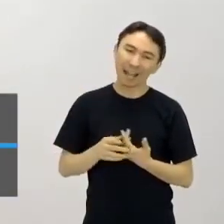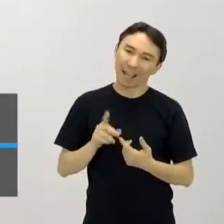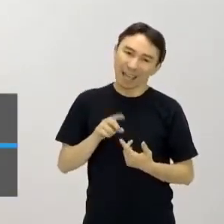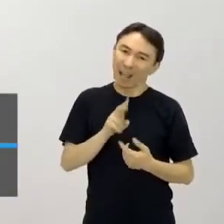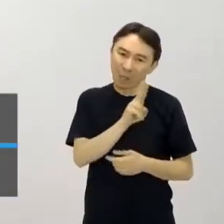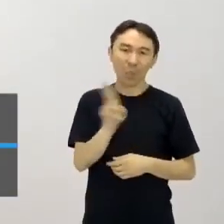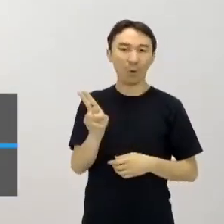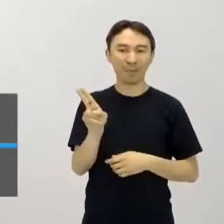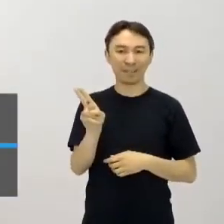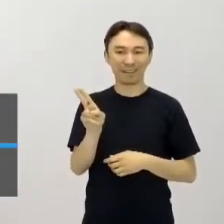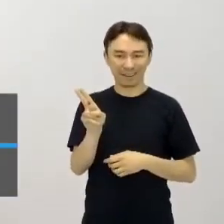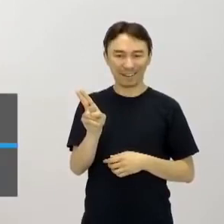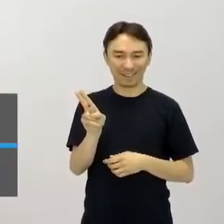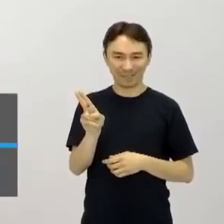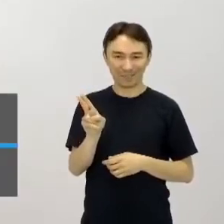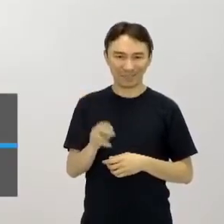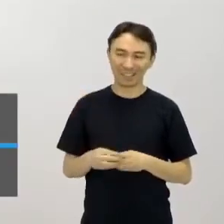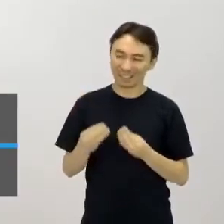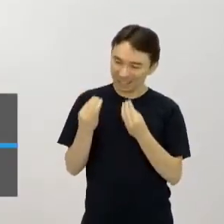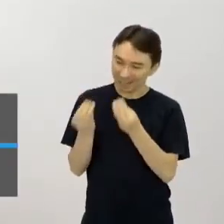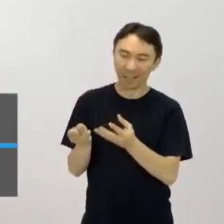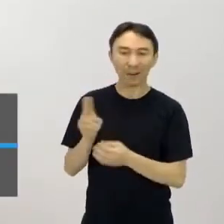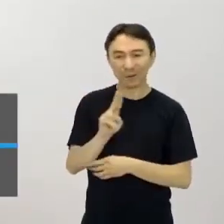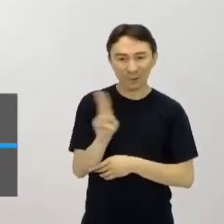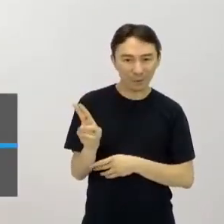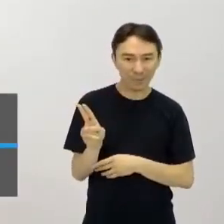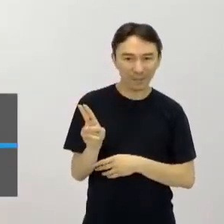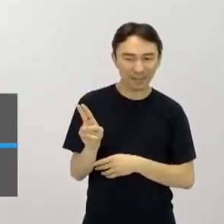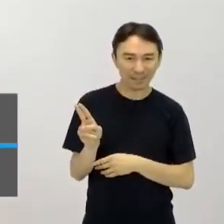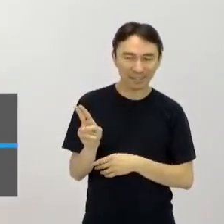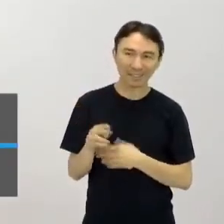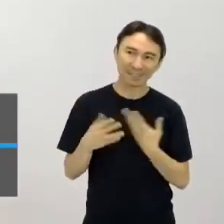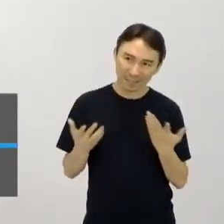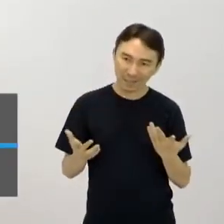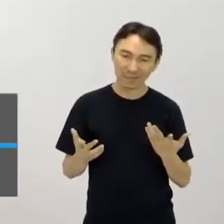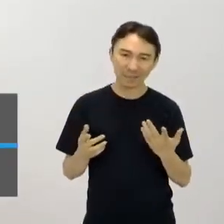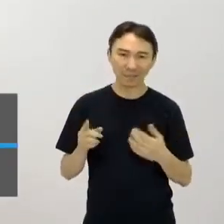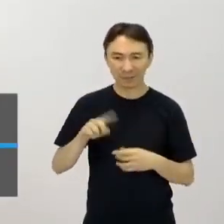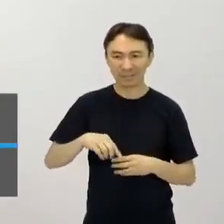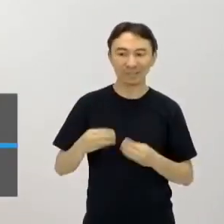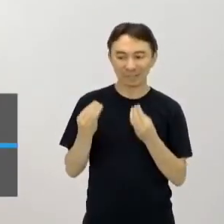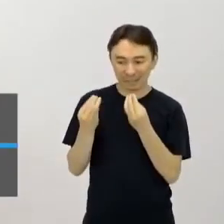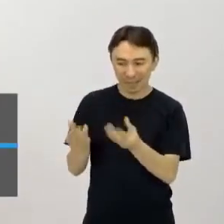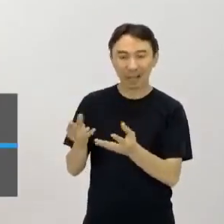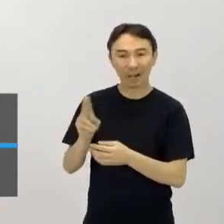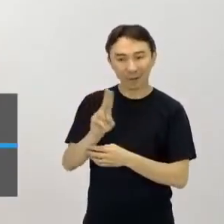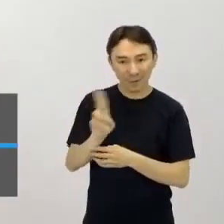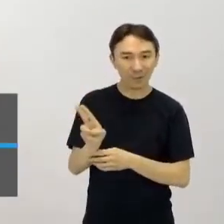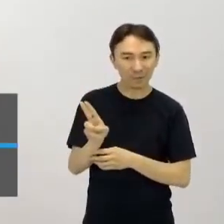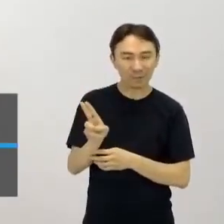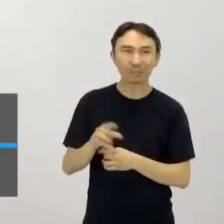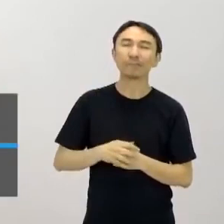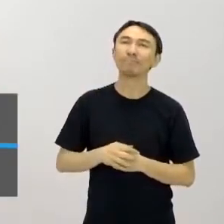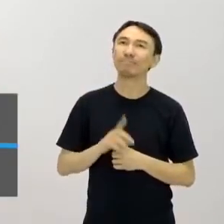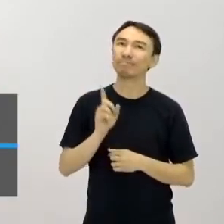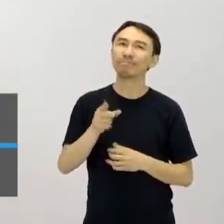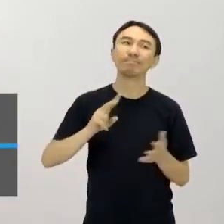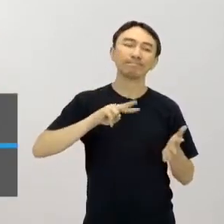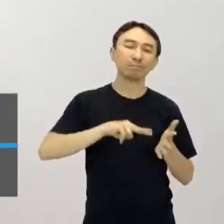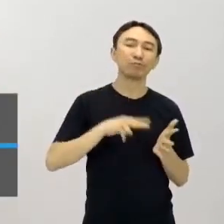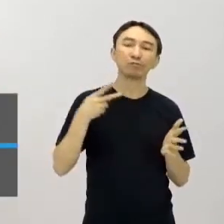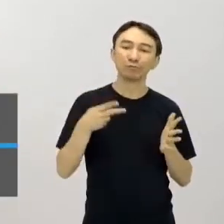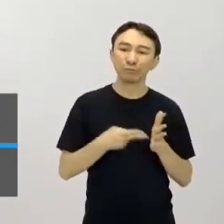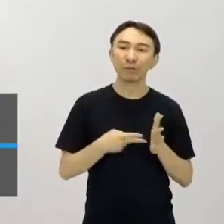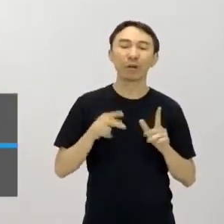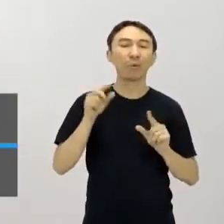a algo, né? E quando a gente dá nome a algo, a gente está querendo justamente demonstrar o que significa aquilo, né? Qual é